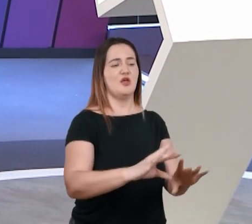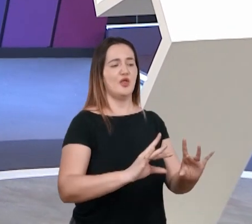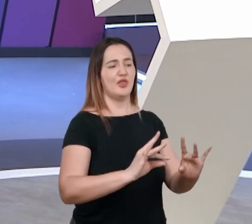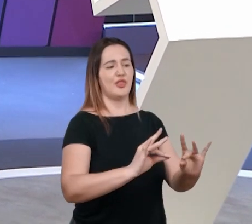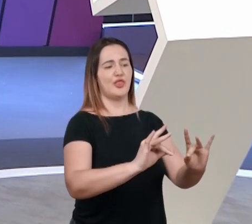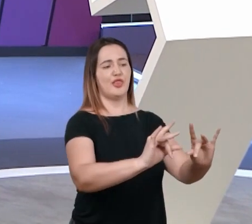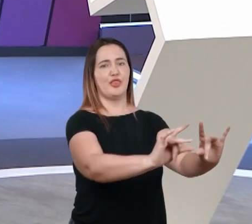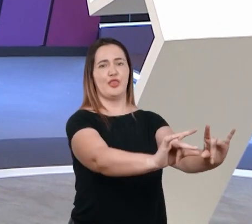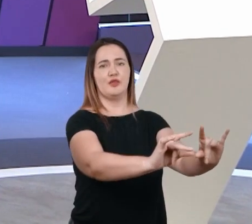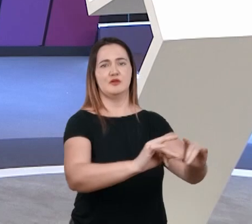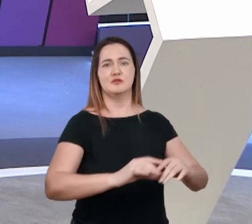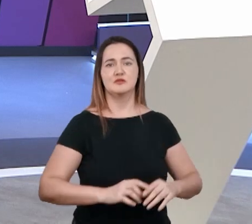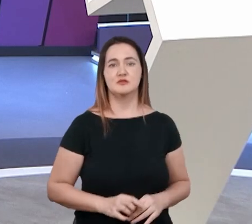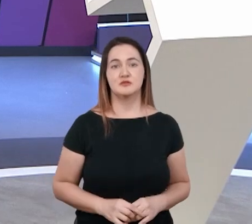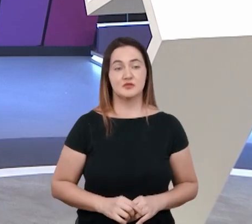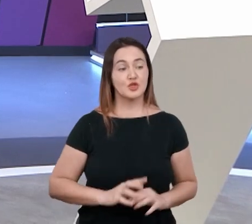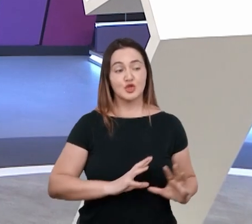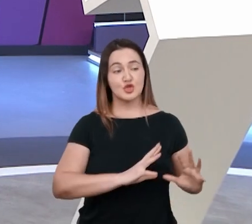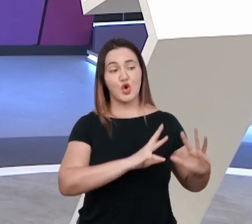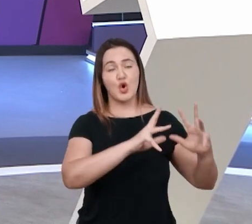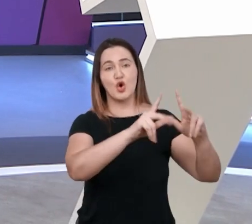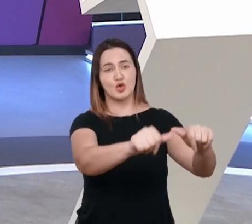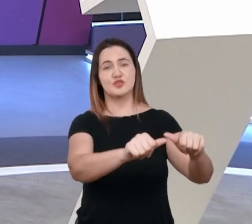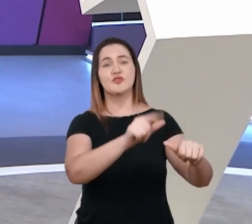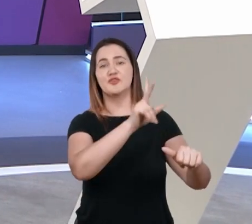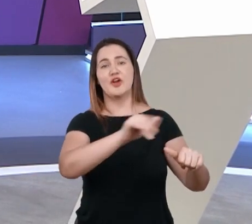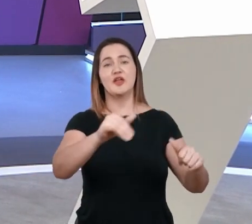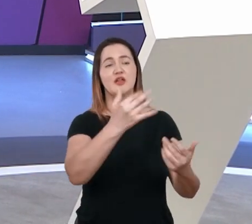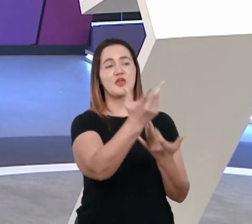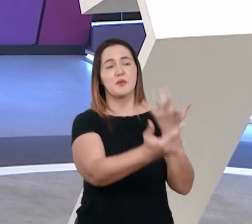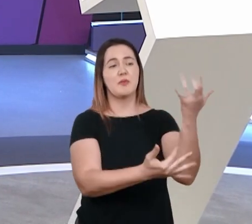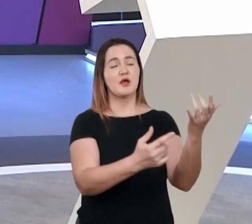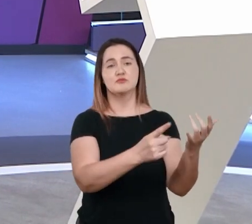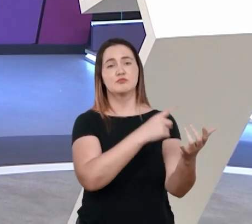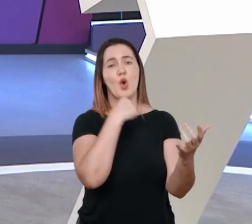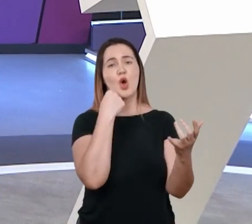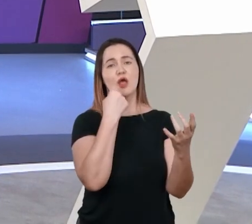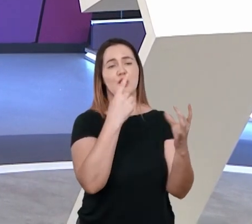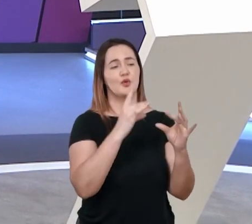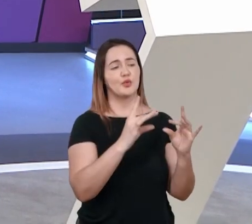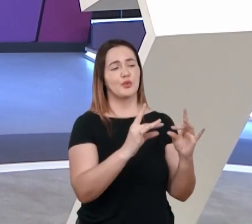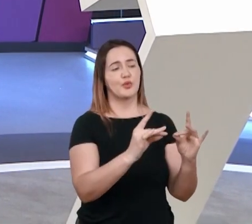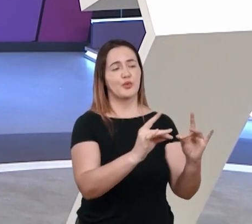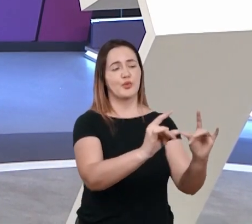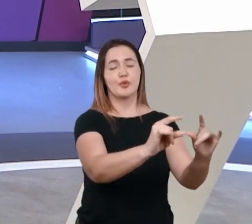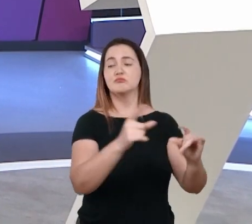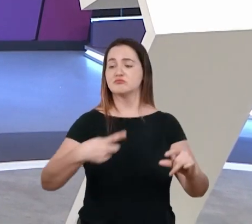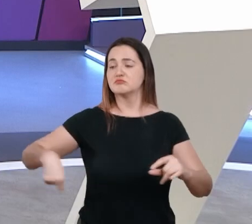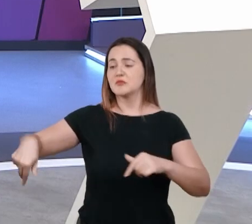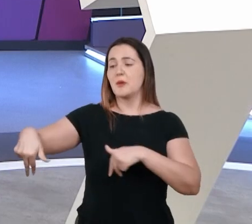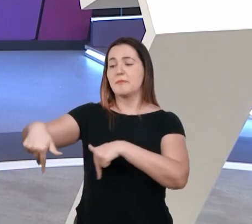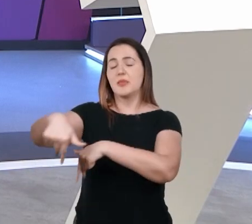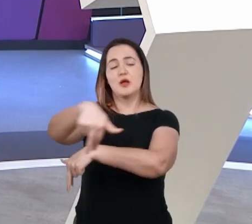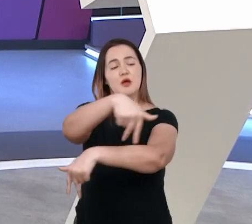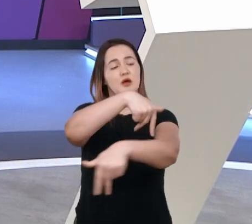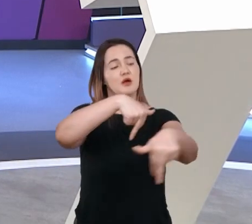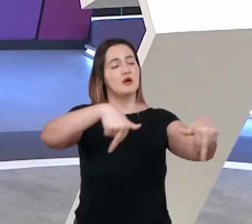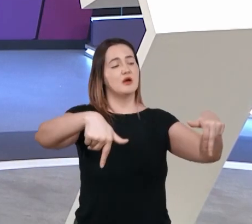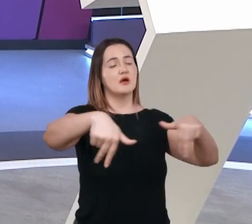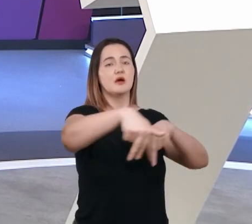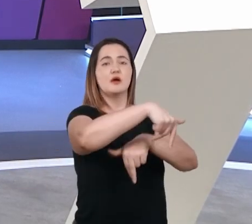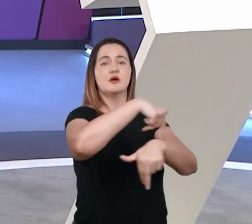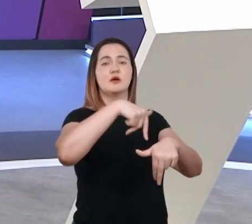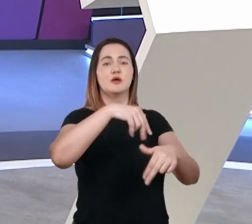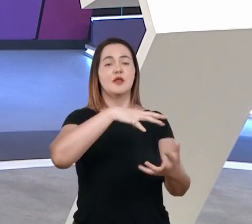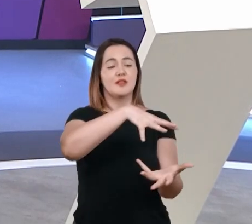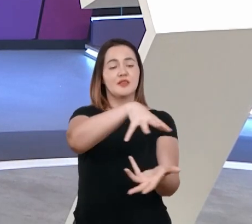Malaquias 4:3, o fogo consumidor do Senhor, os ímpios serão todos queimados, e os santos poderão pisar sobre